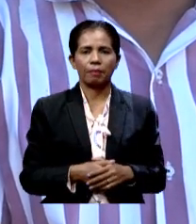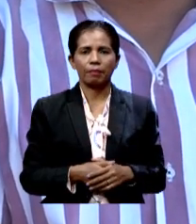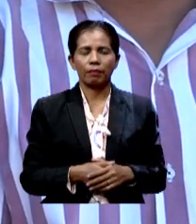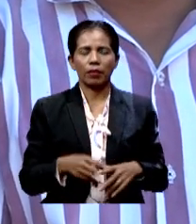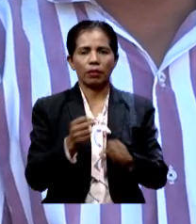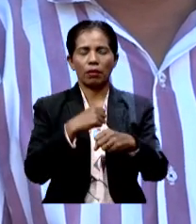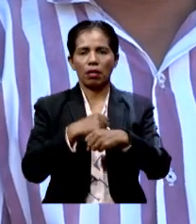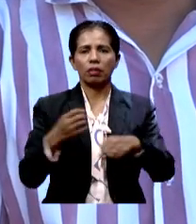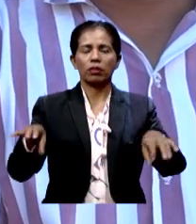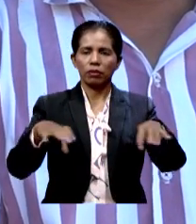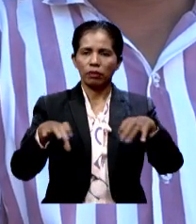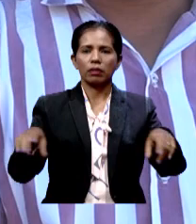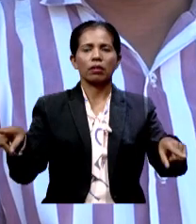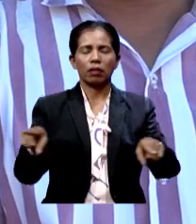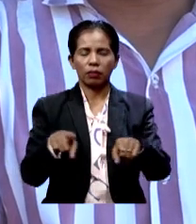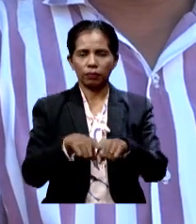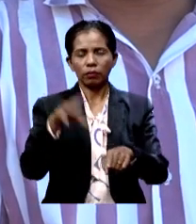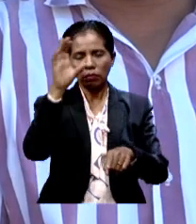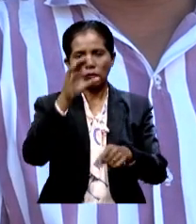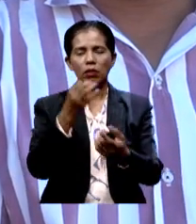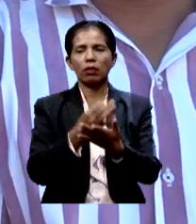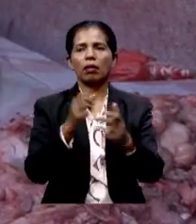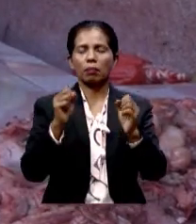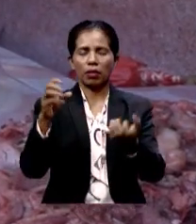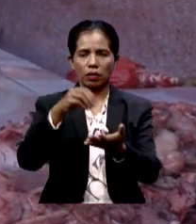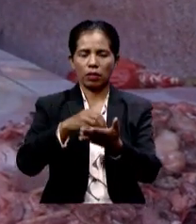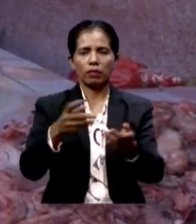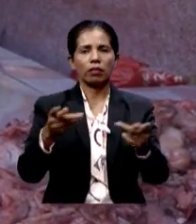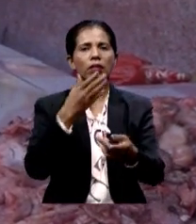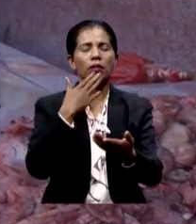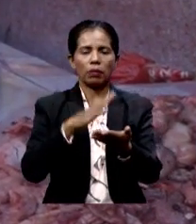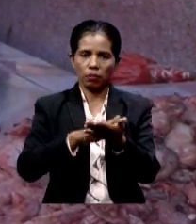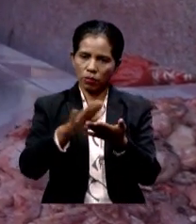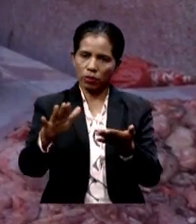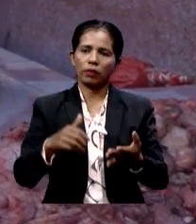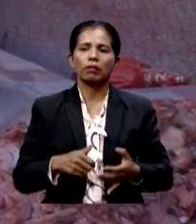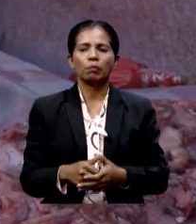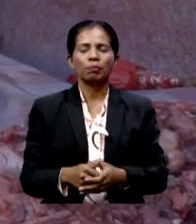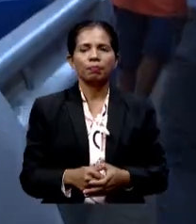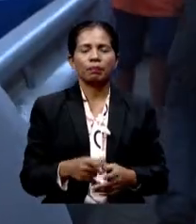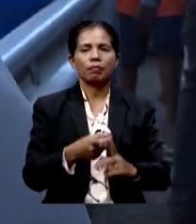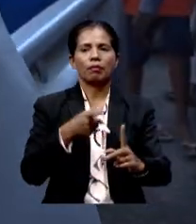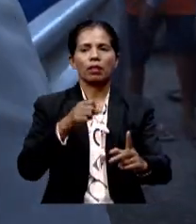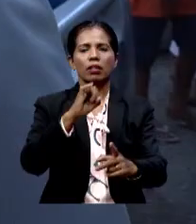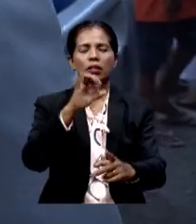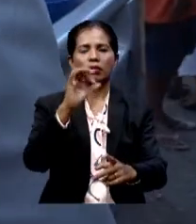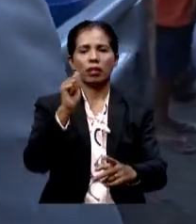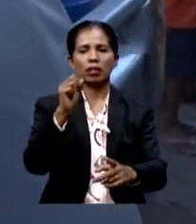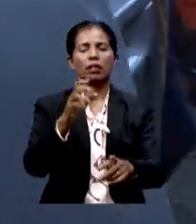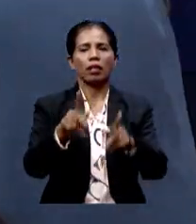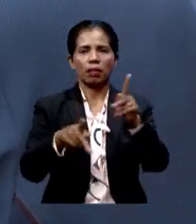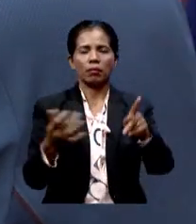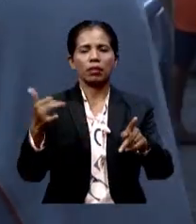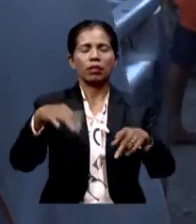ala sira ne kana ranesa bukaosa mai be tem condição hodia ha foi reta inspeção russa e fessa negociante sira